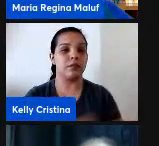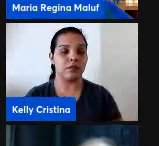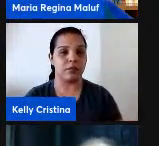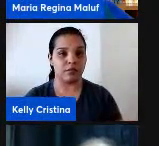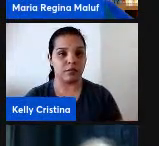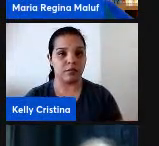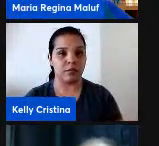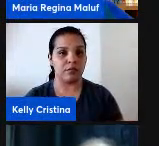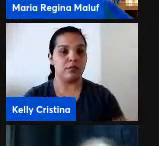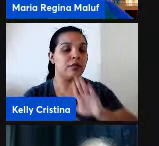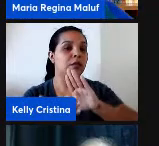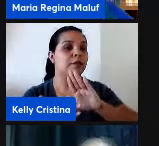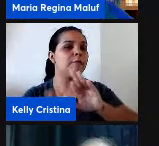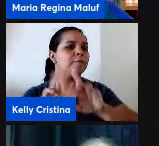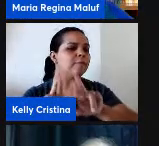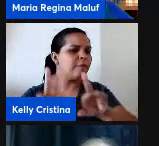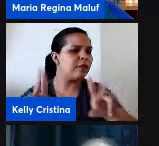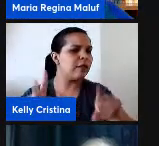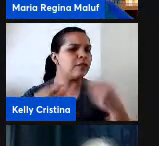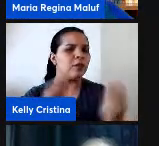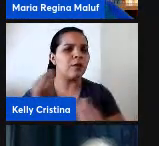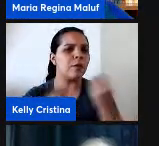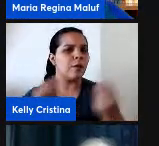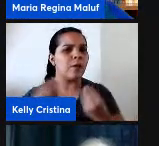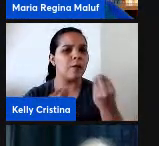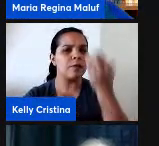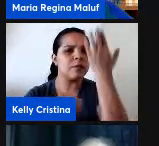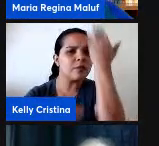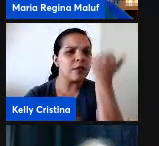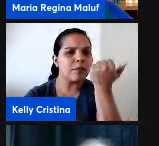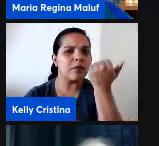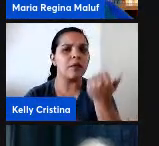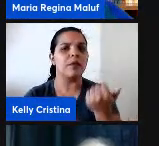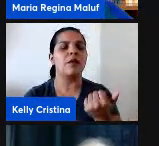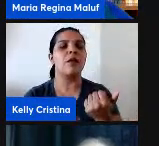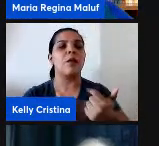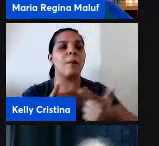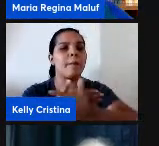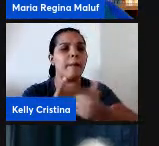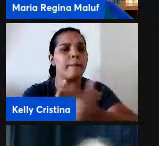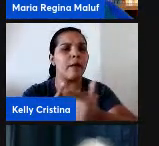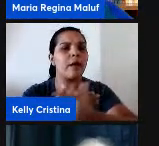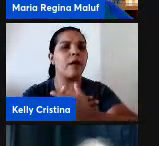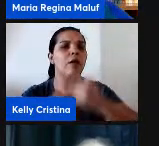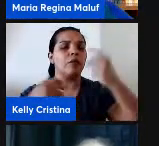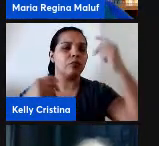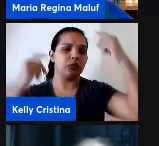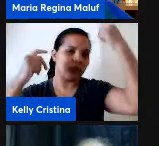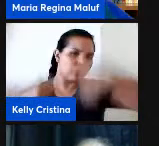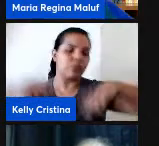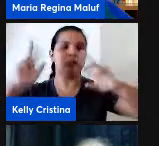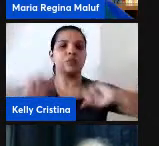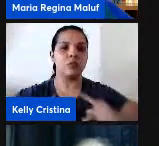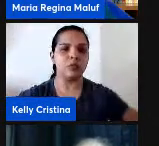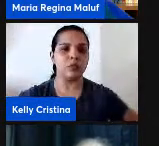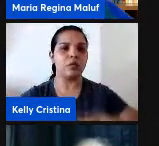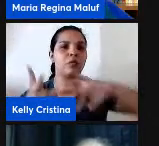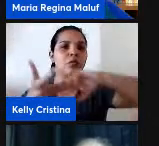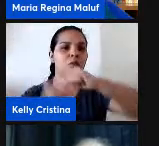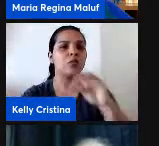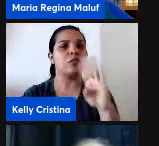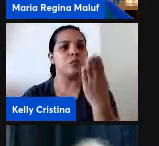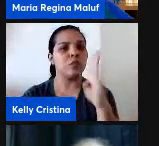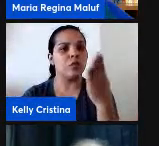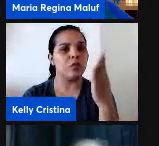várias interpretações cognitivas, né, do nosso papel como ser humano nesse mundo biológico, e aí